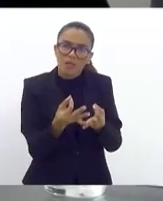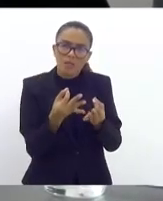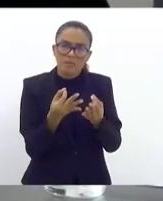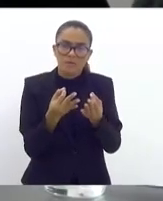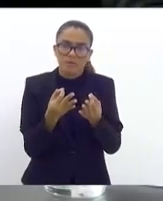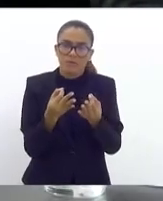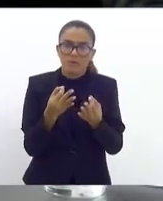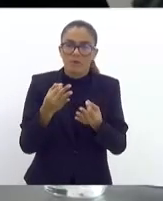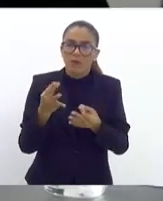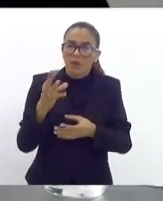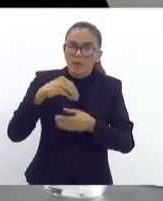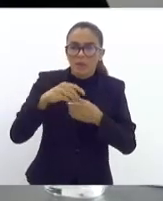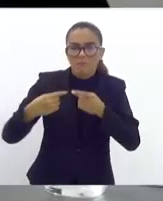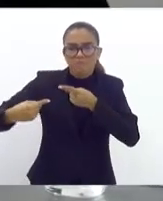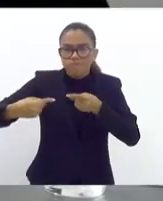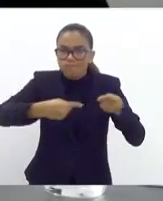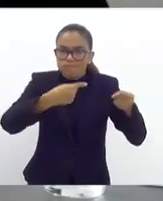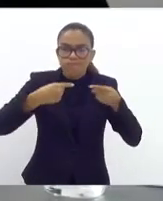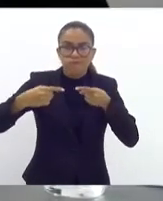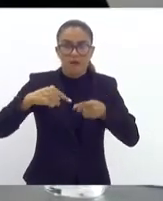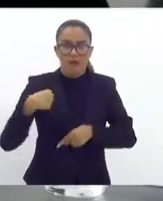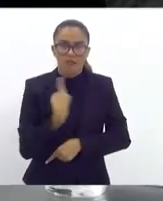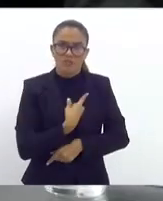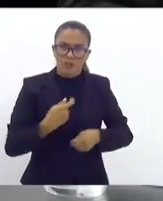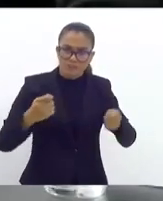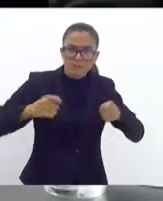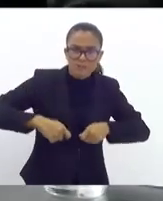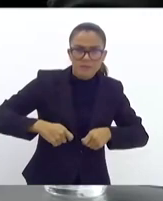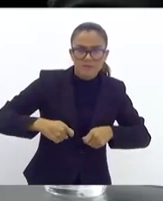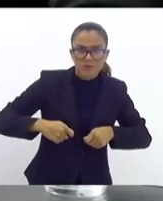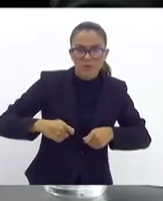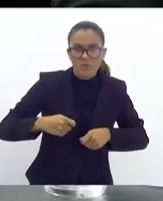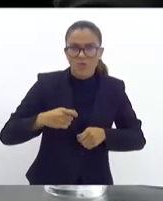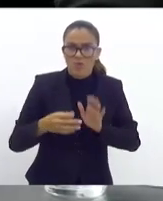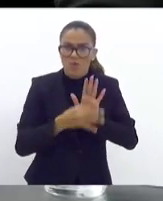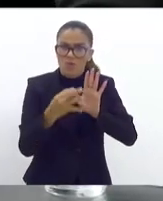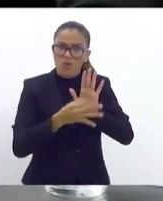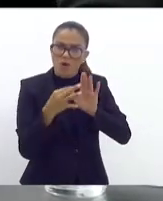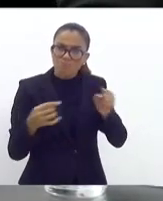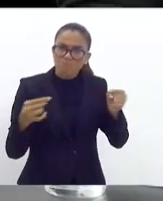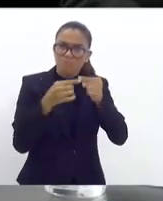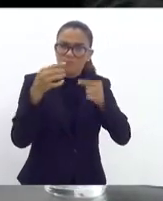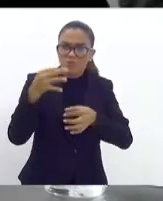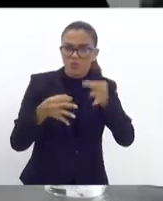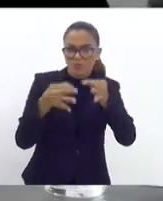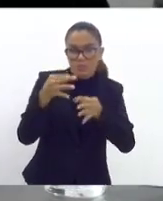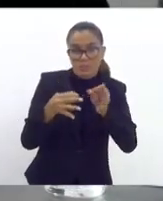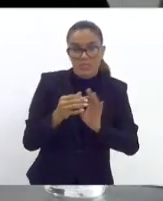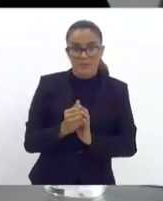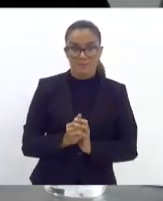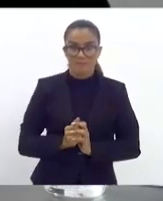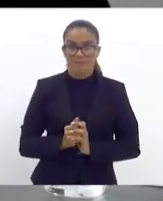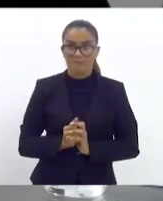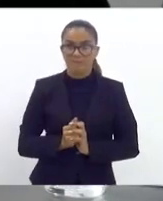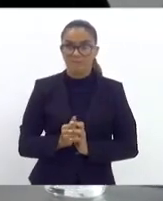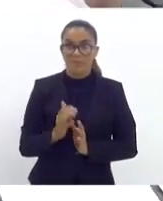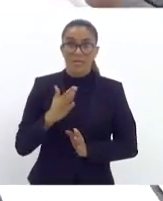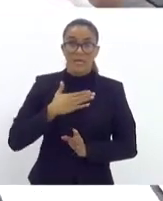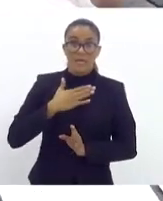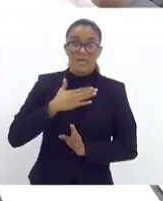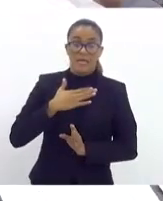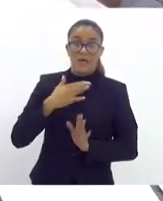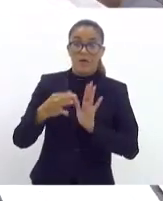dentro da discussão seria possível a gente dar o parecer pela judicidade nesse caso aí vamos trocar